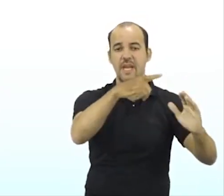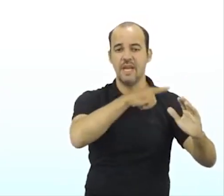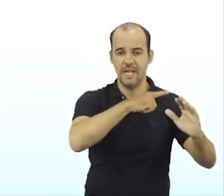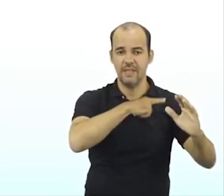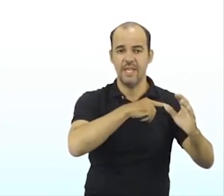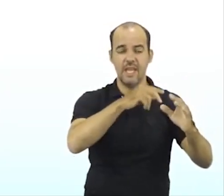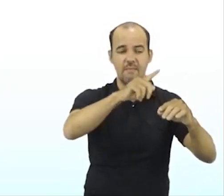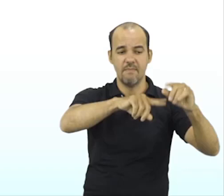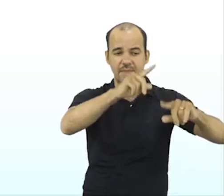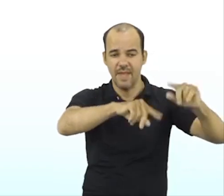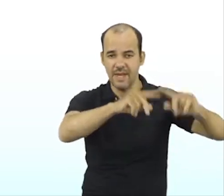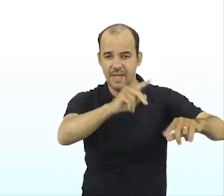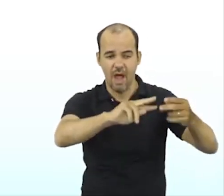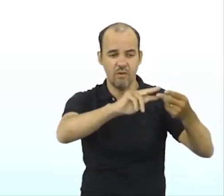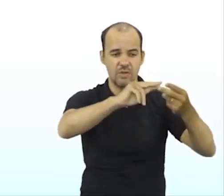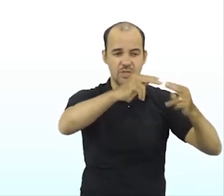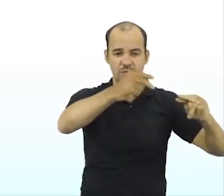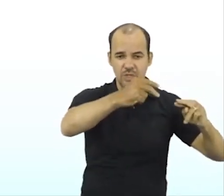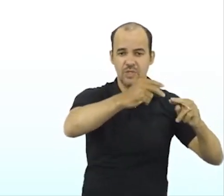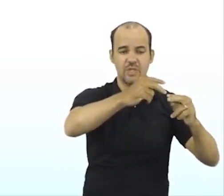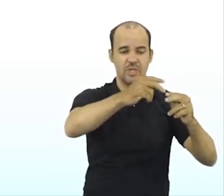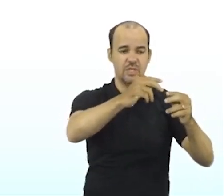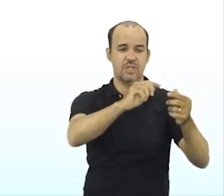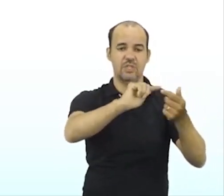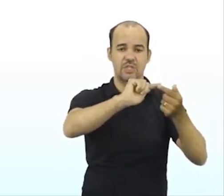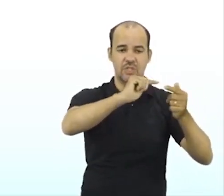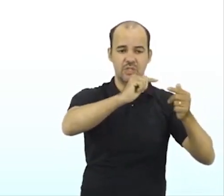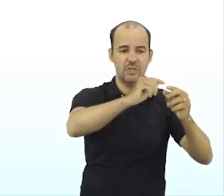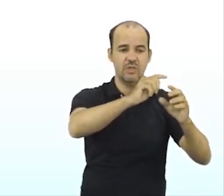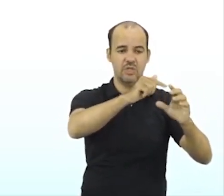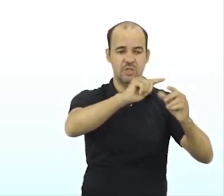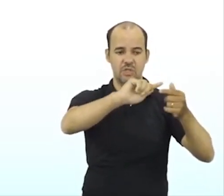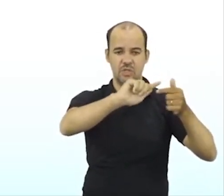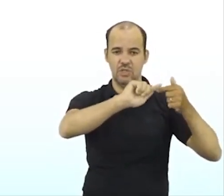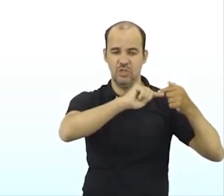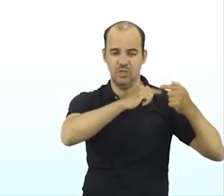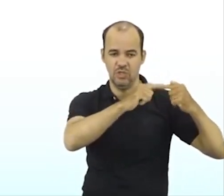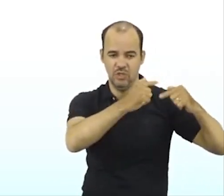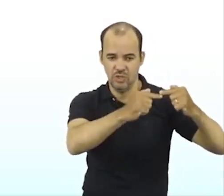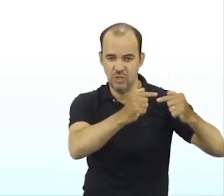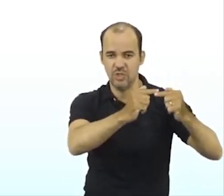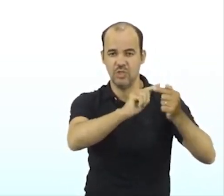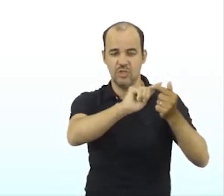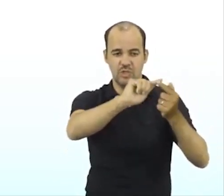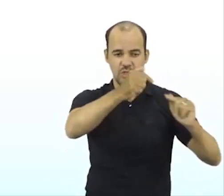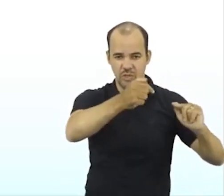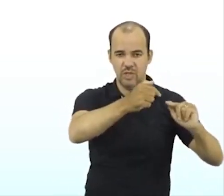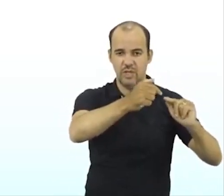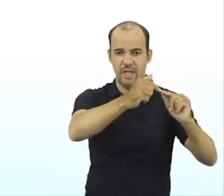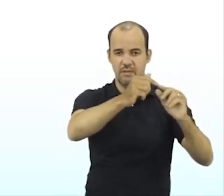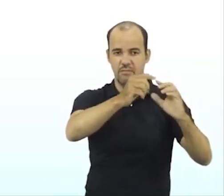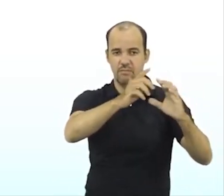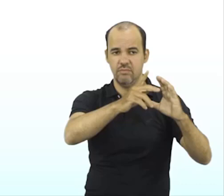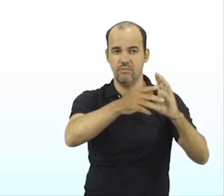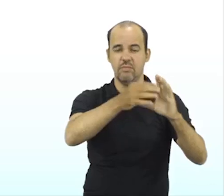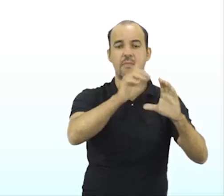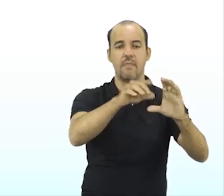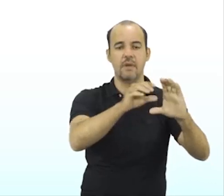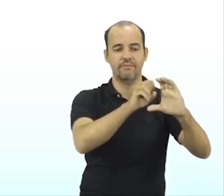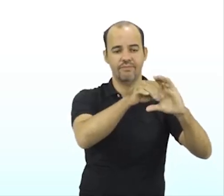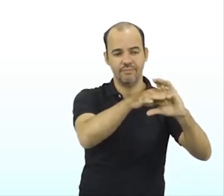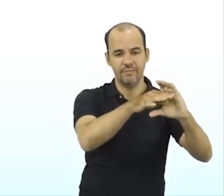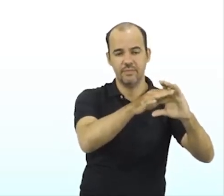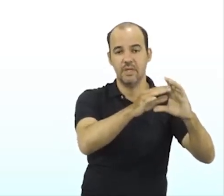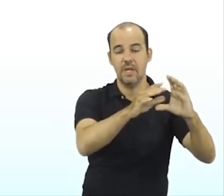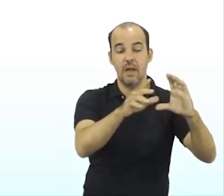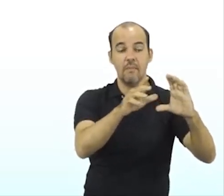filho, olhe para mim, ela tem material genético, tá? O material genético ele só não vai ficar organizado dentro do núcleo, porque não tem carioteca. Então vocês têm que tomar